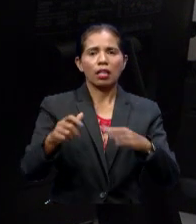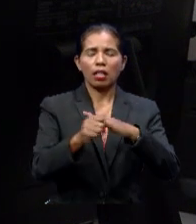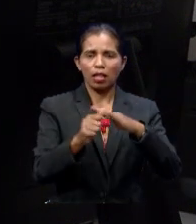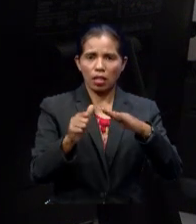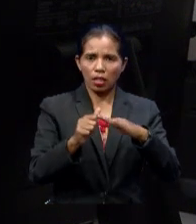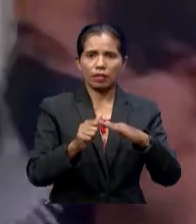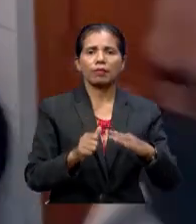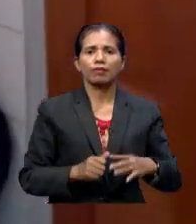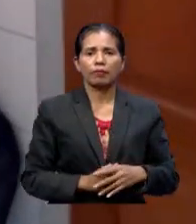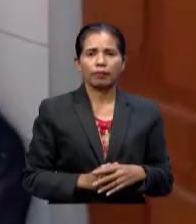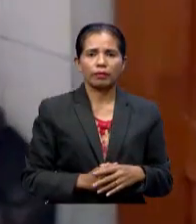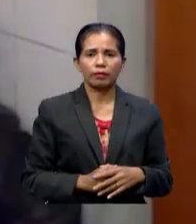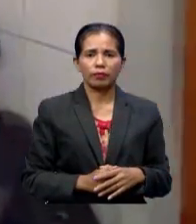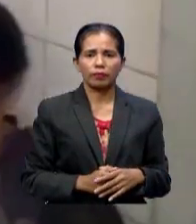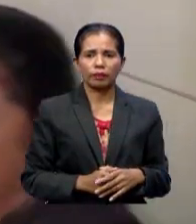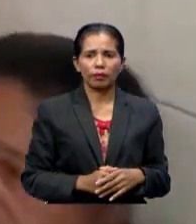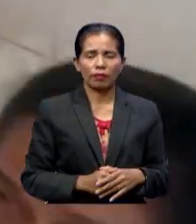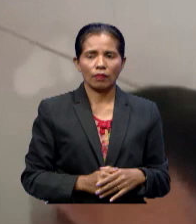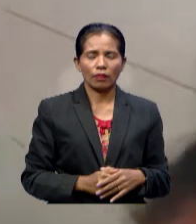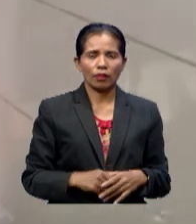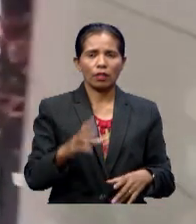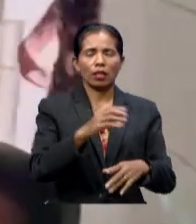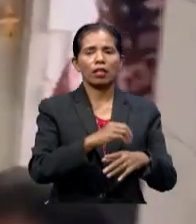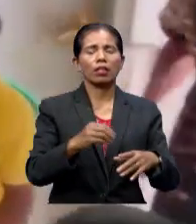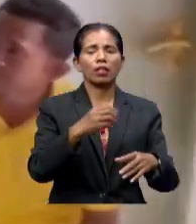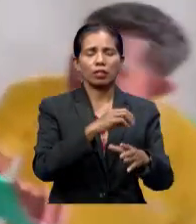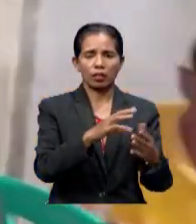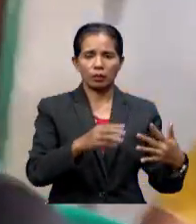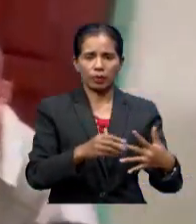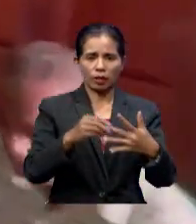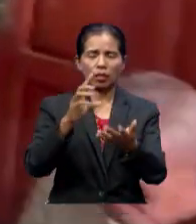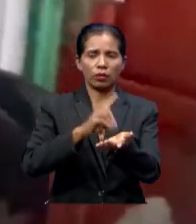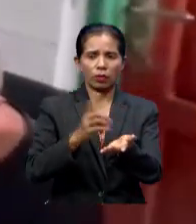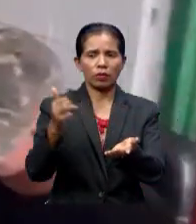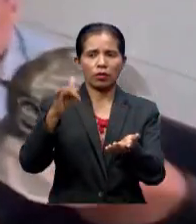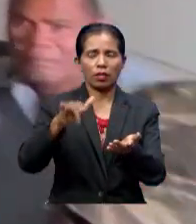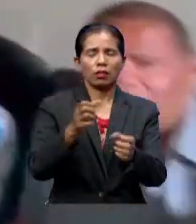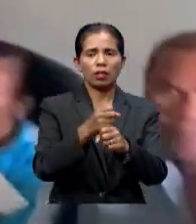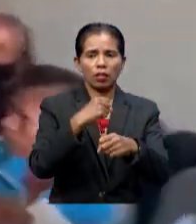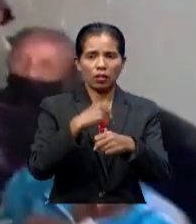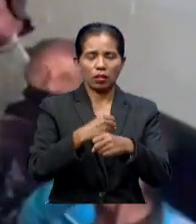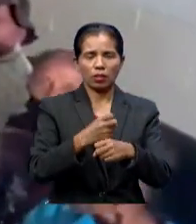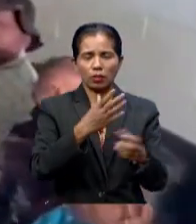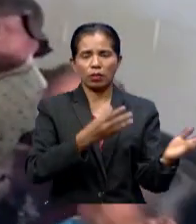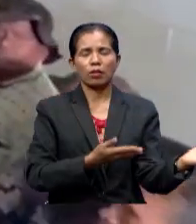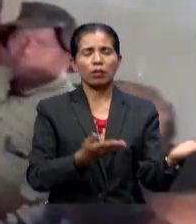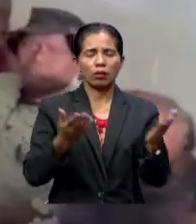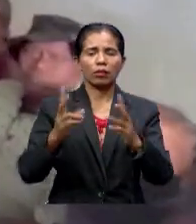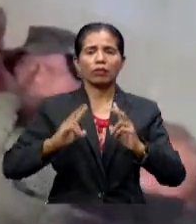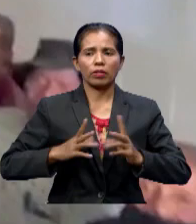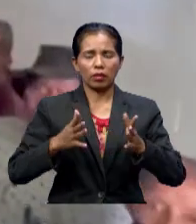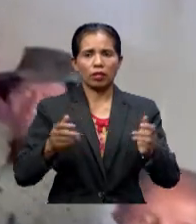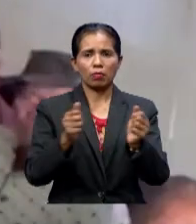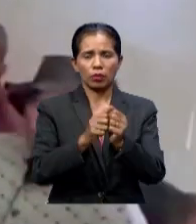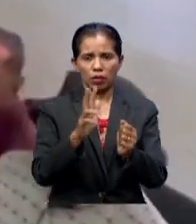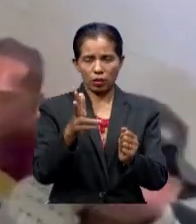ising Iha consulta especializada nemos médico sira halo intervenção huri transfere veteranos Besic